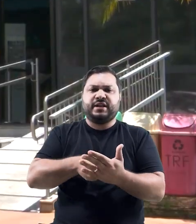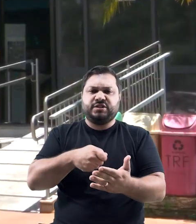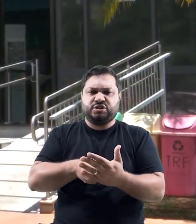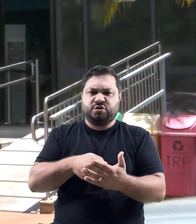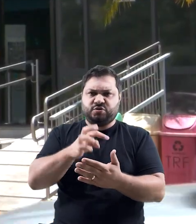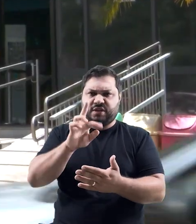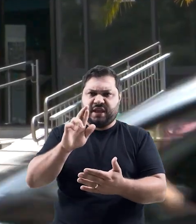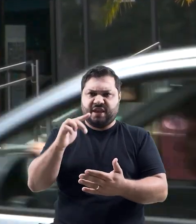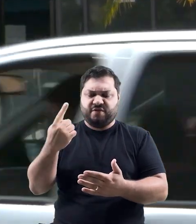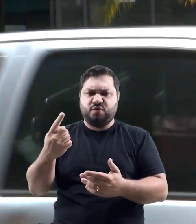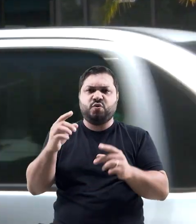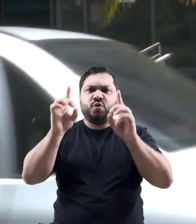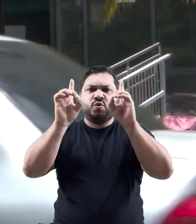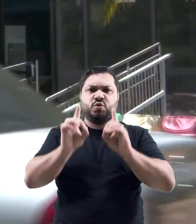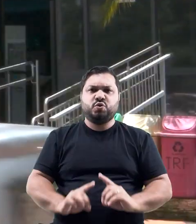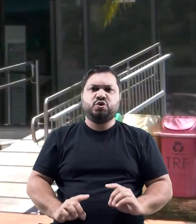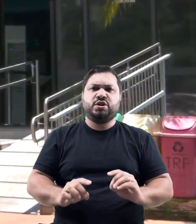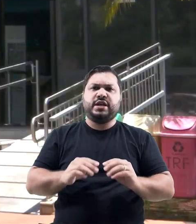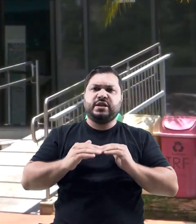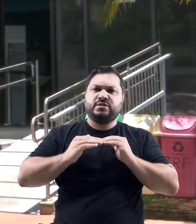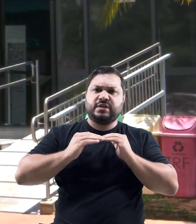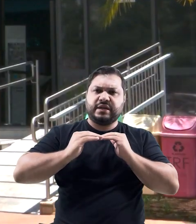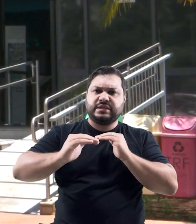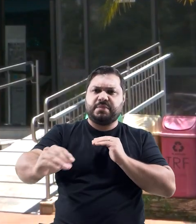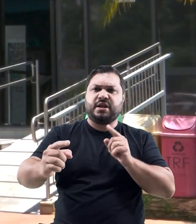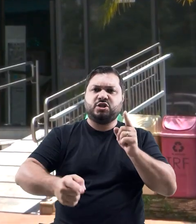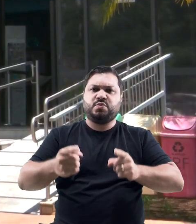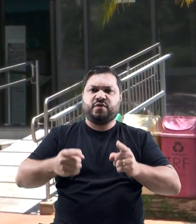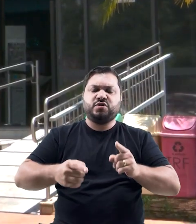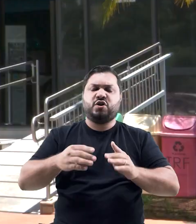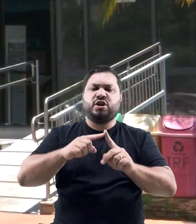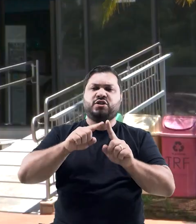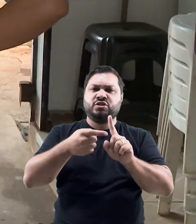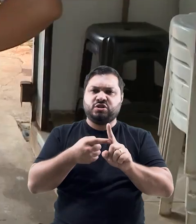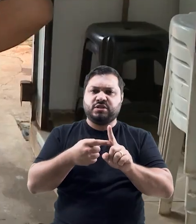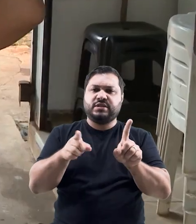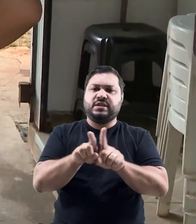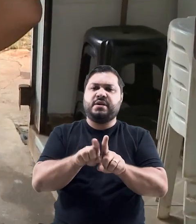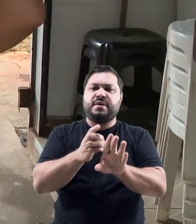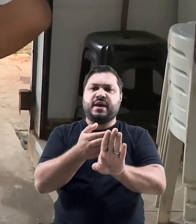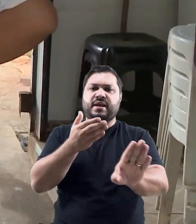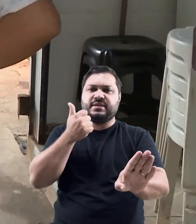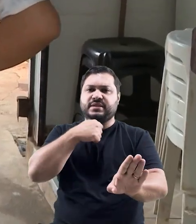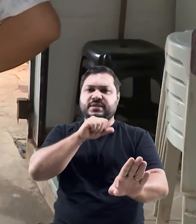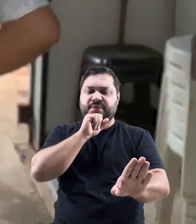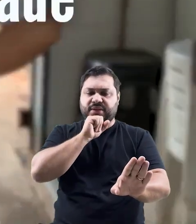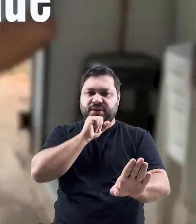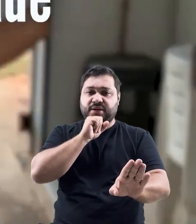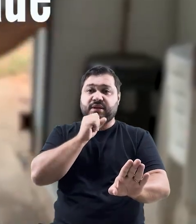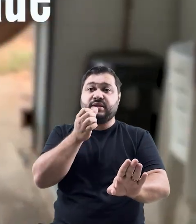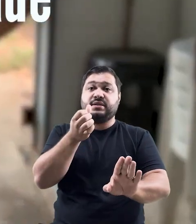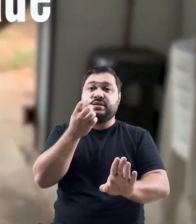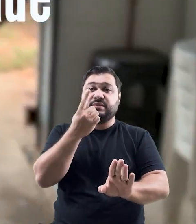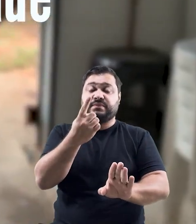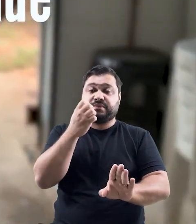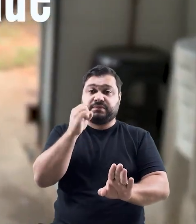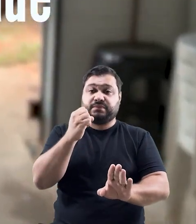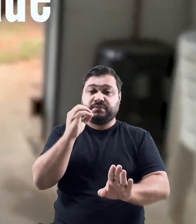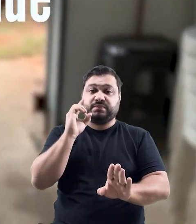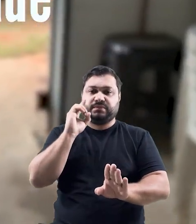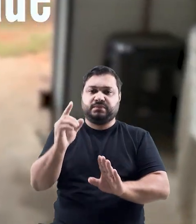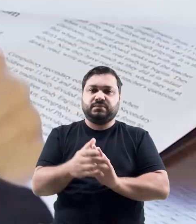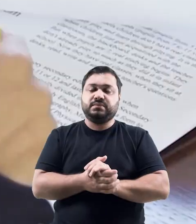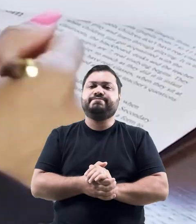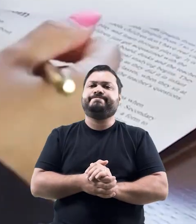no TRF1 os direitos à estabilidade provisória de gestante e à licença maternidade por